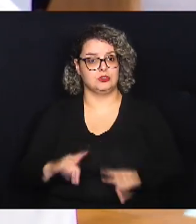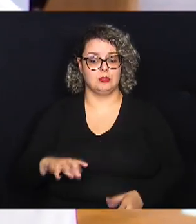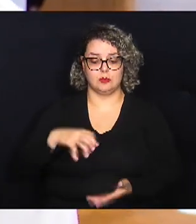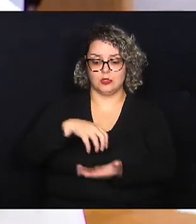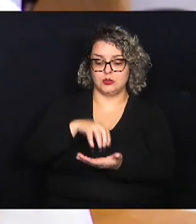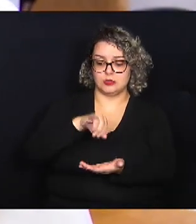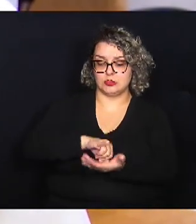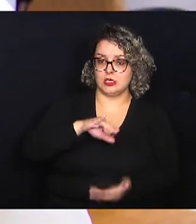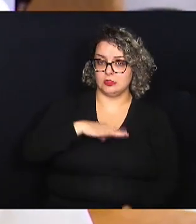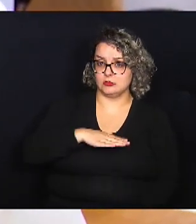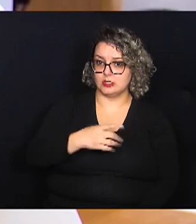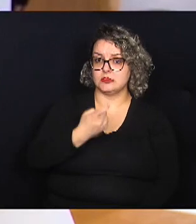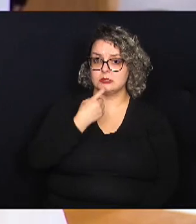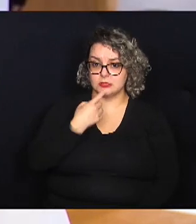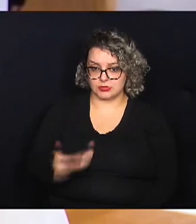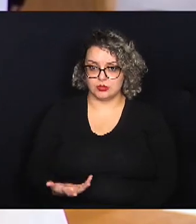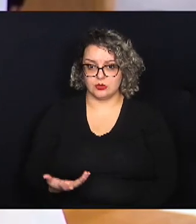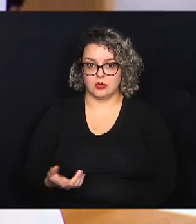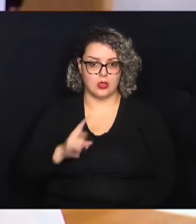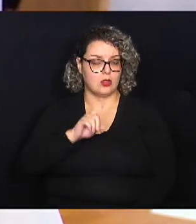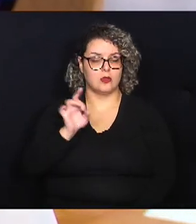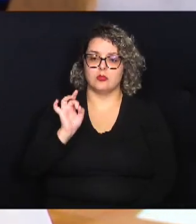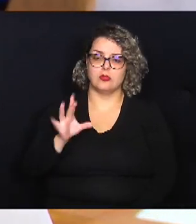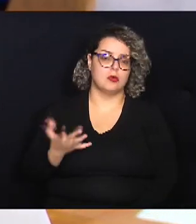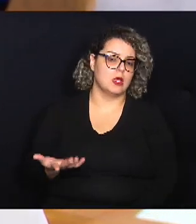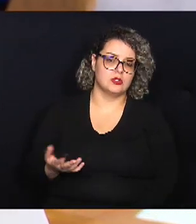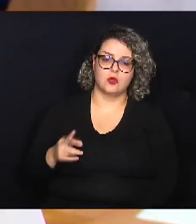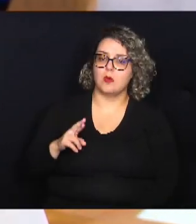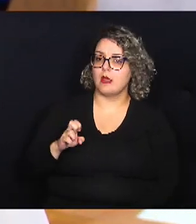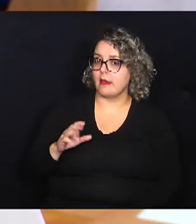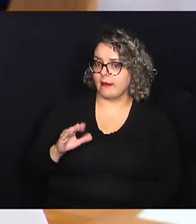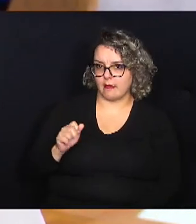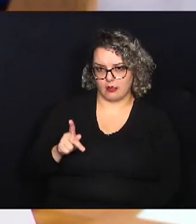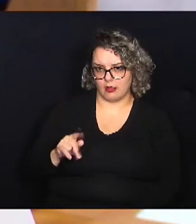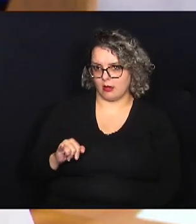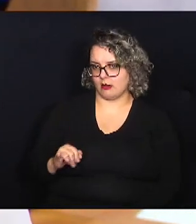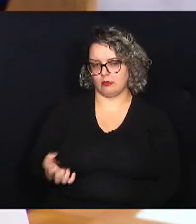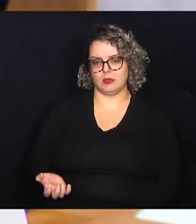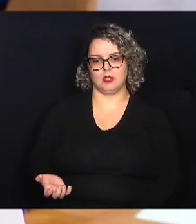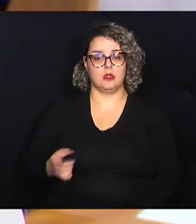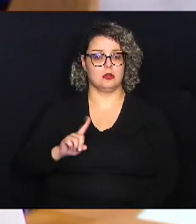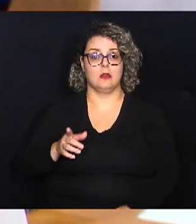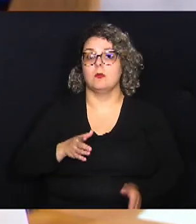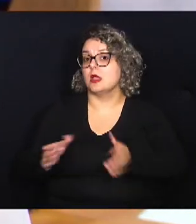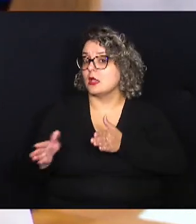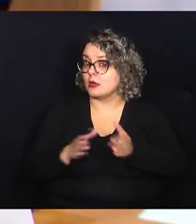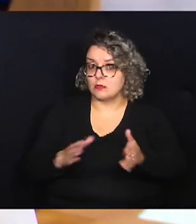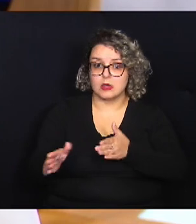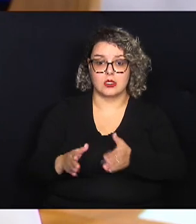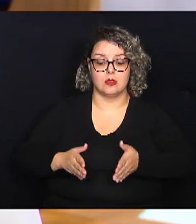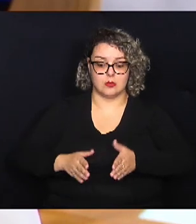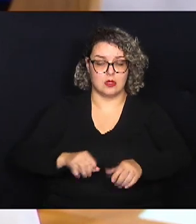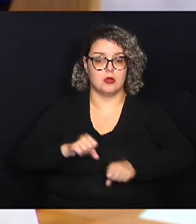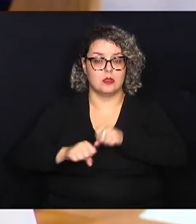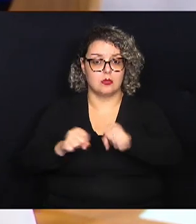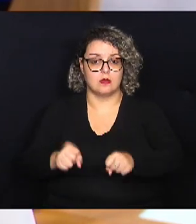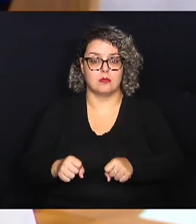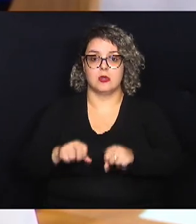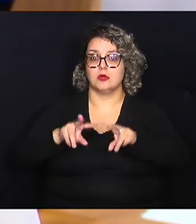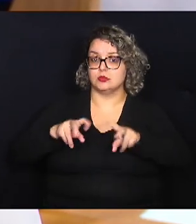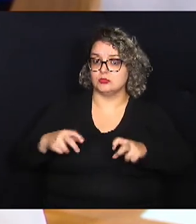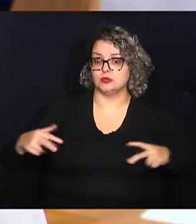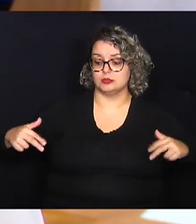onde requalifica o centro, não é só um recap, são várias coisas, é mexer com acessibilidade, com ciclovia, com a questão da